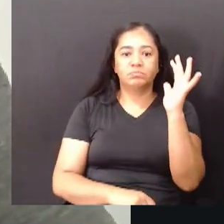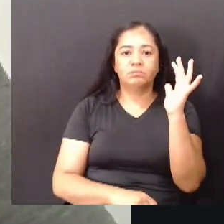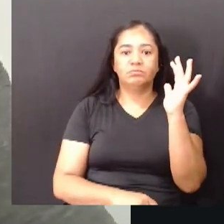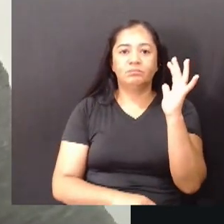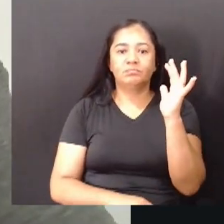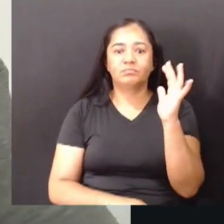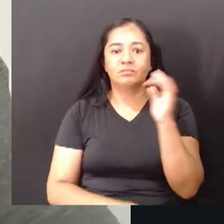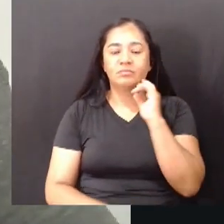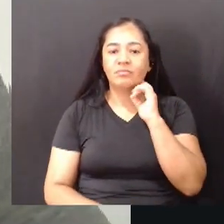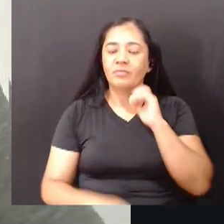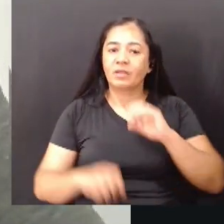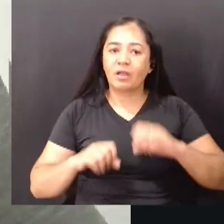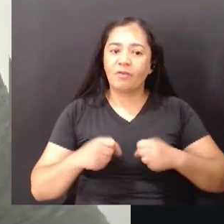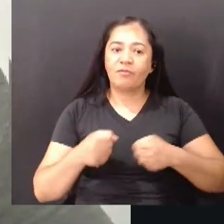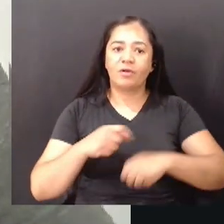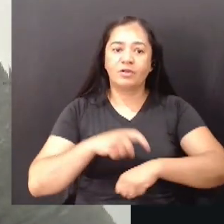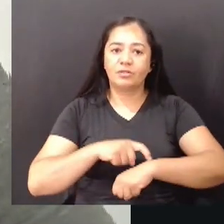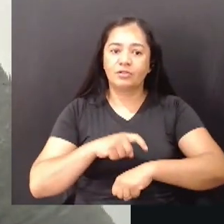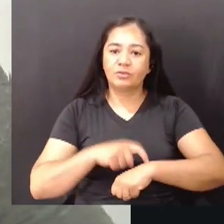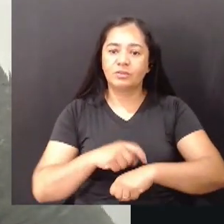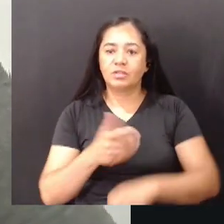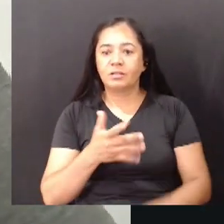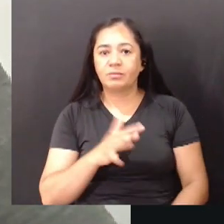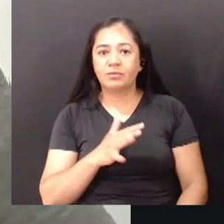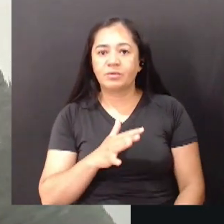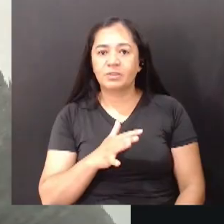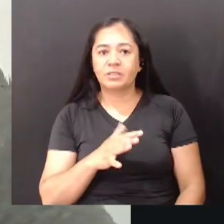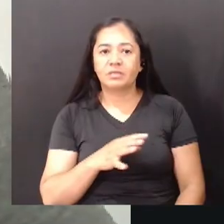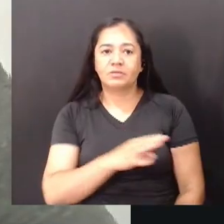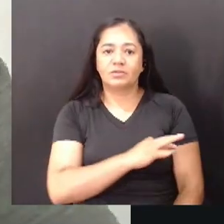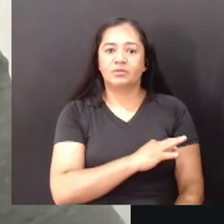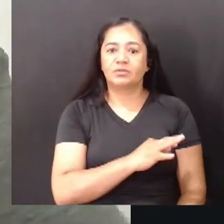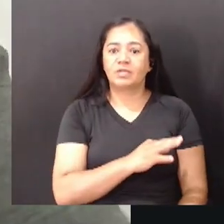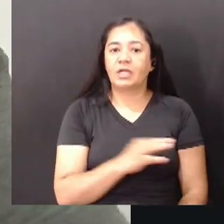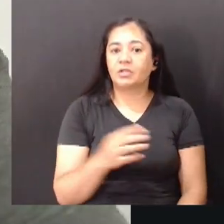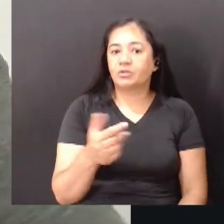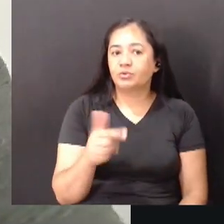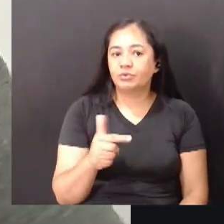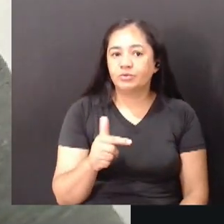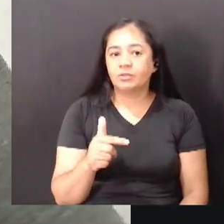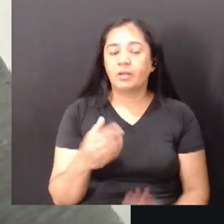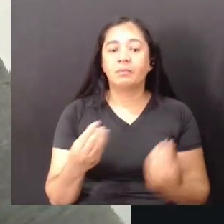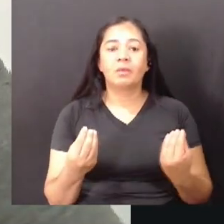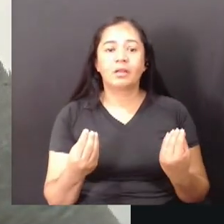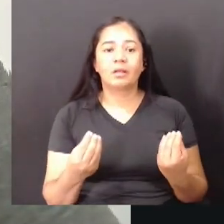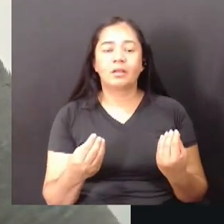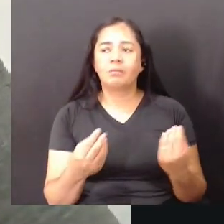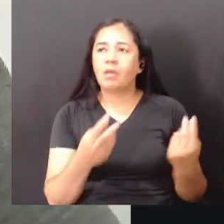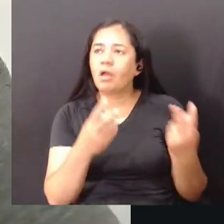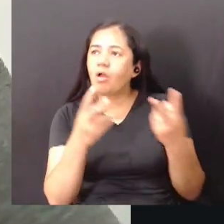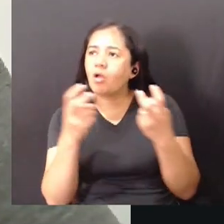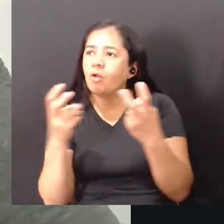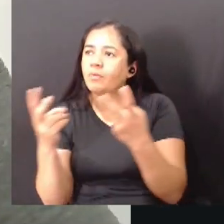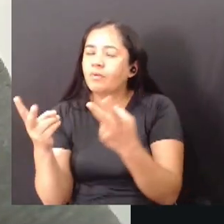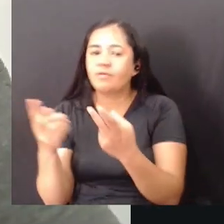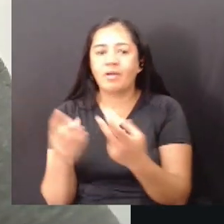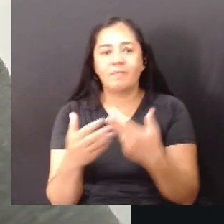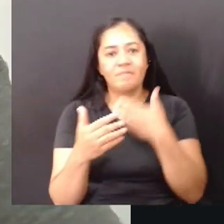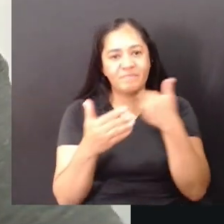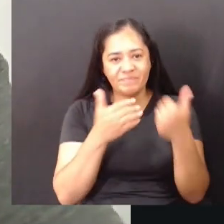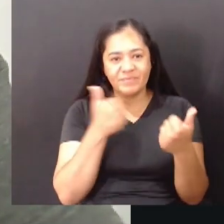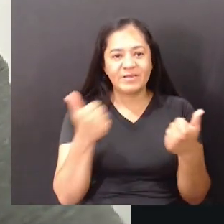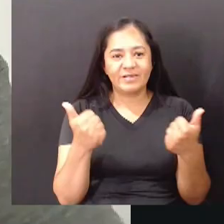e eles acabam dedicando um tempo que muitas vezes os técnicos aqui não têm para fazer essas